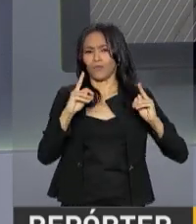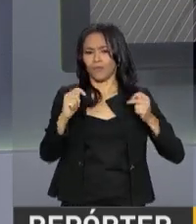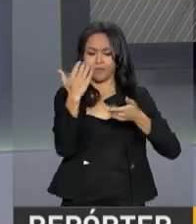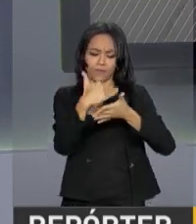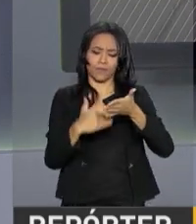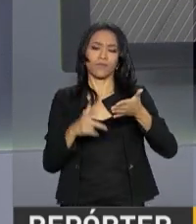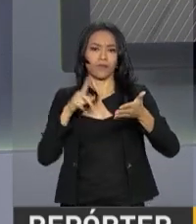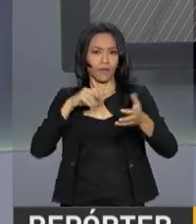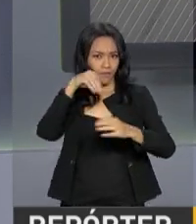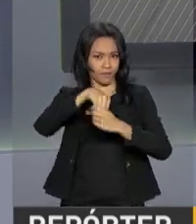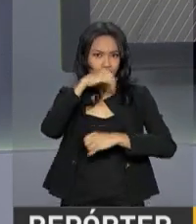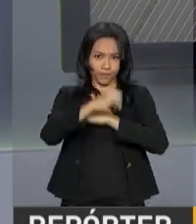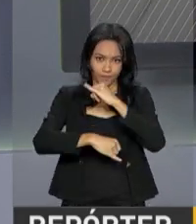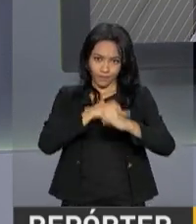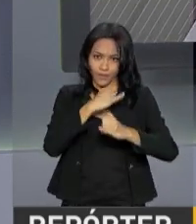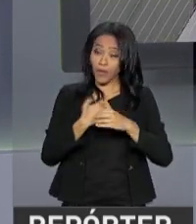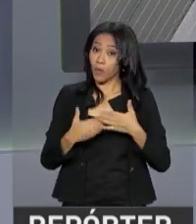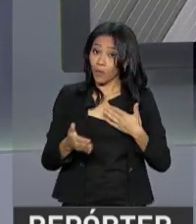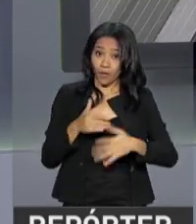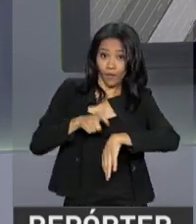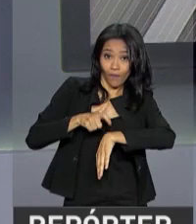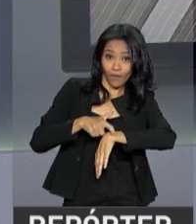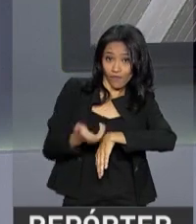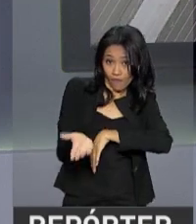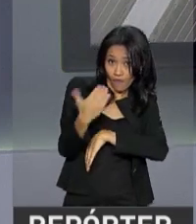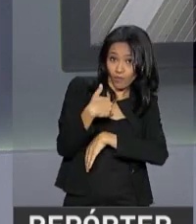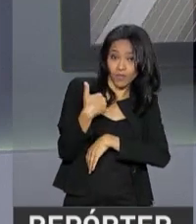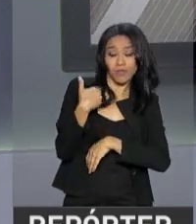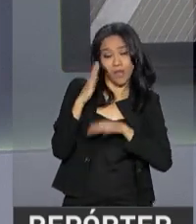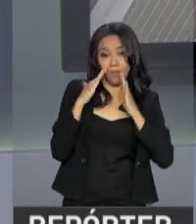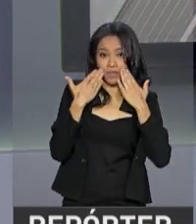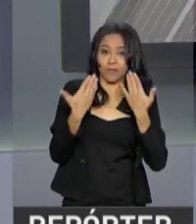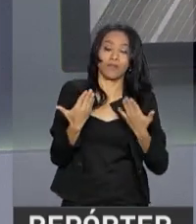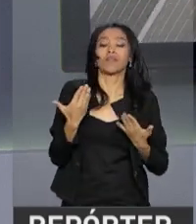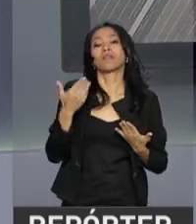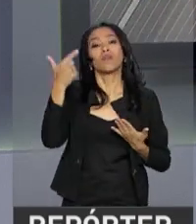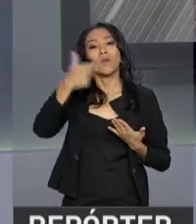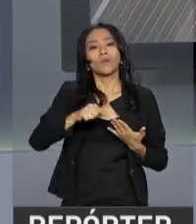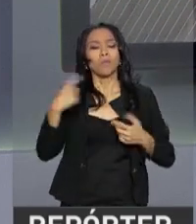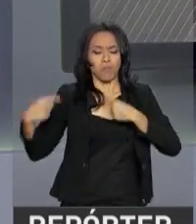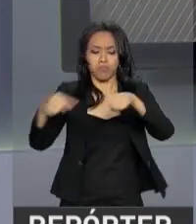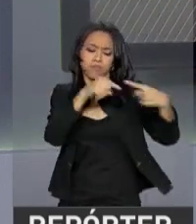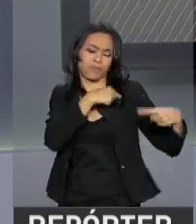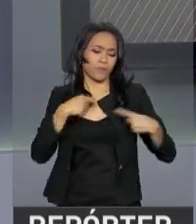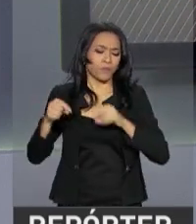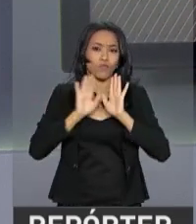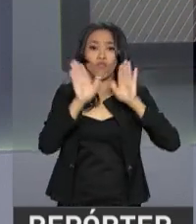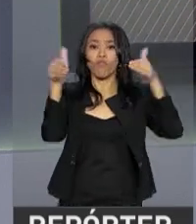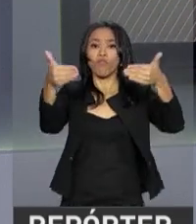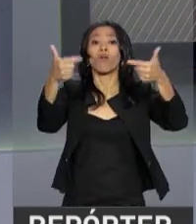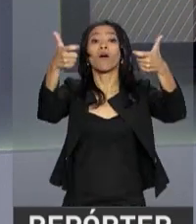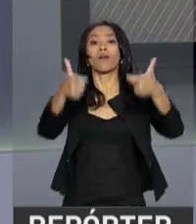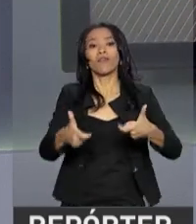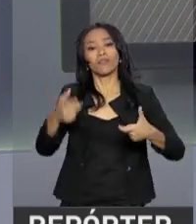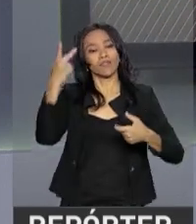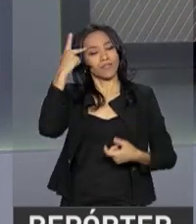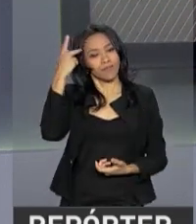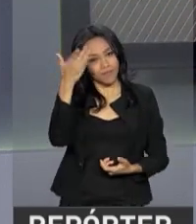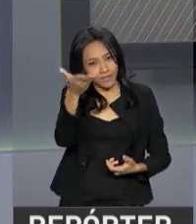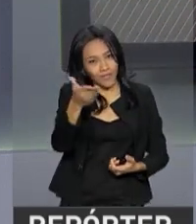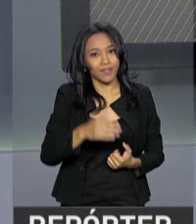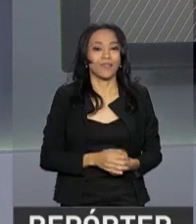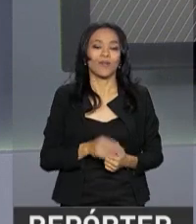na nossa página na internet a qualquer momento nós voltamos com transmissão ao vivo dos debates do fórum de investimentos brasil 2018